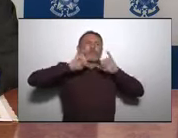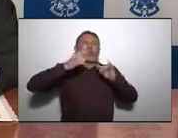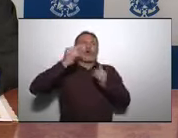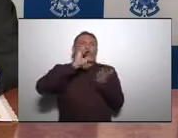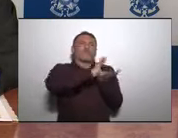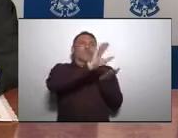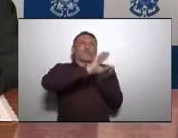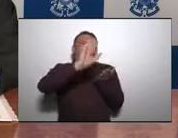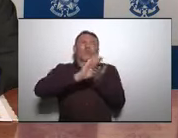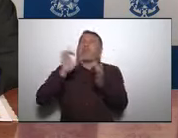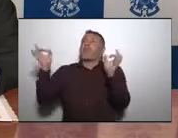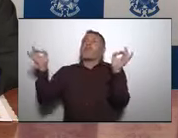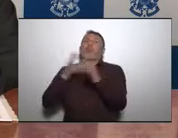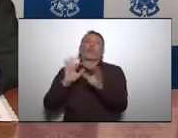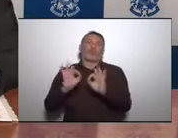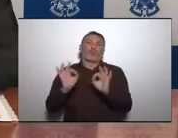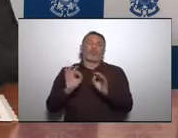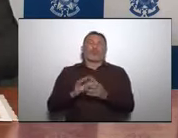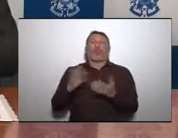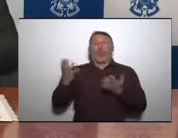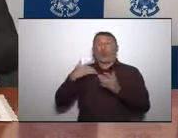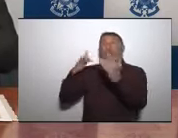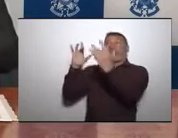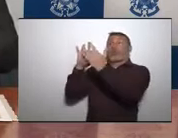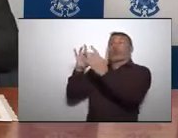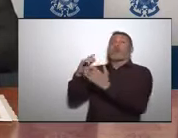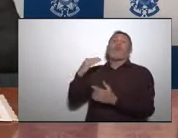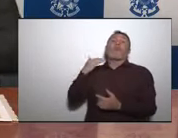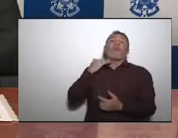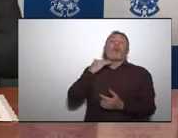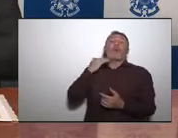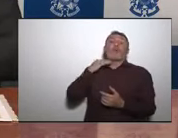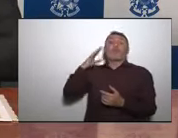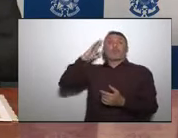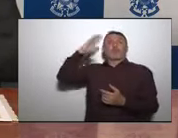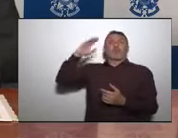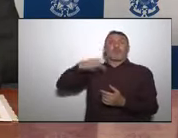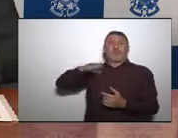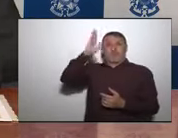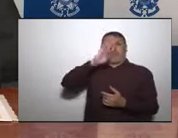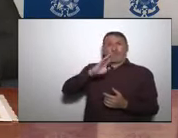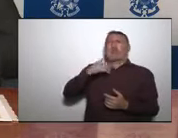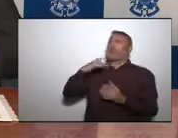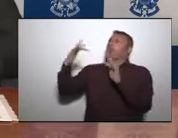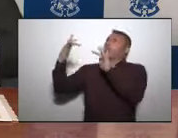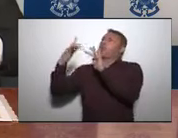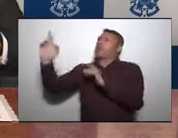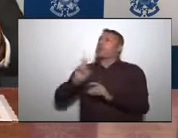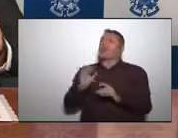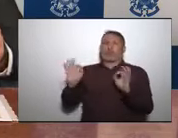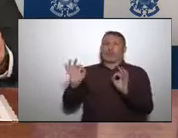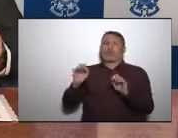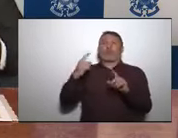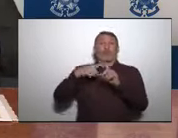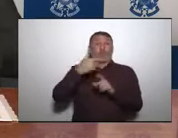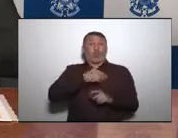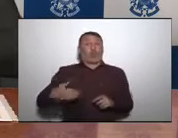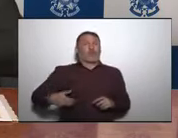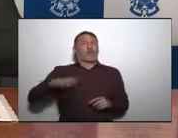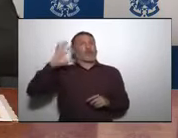inclusive, eu tentei falar com o presidente do Banco Central, que as linhas de crédito para pagar servidor das empresas que estão em